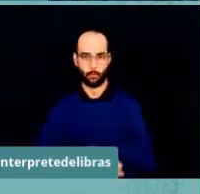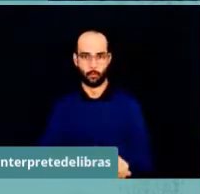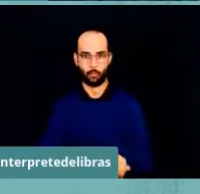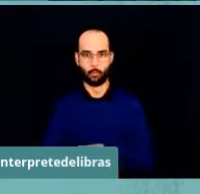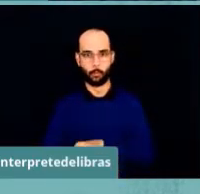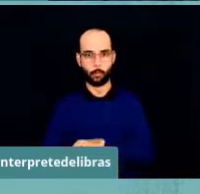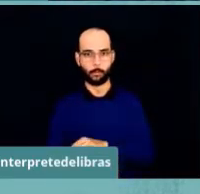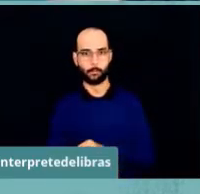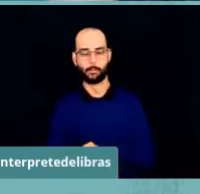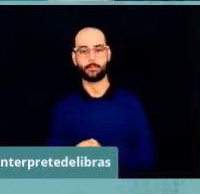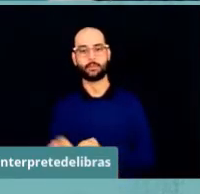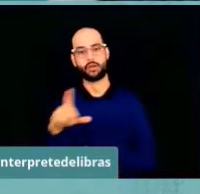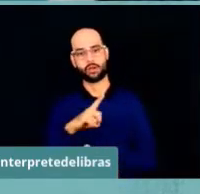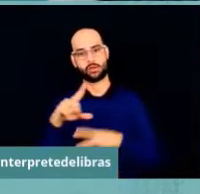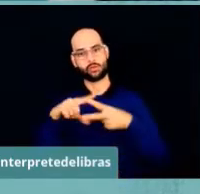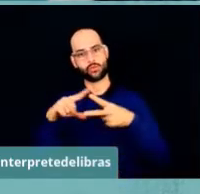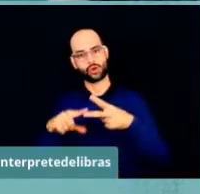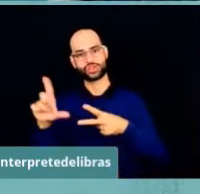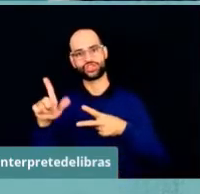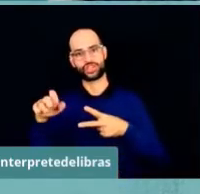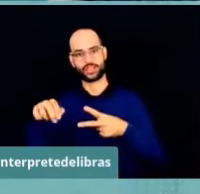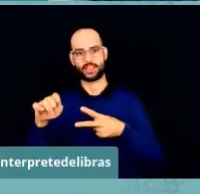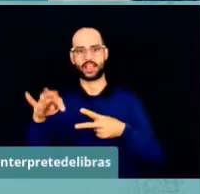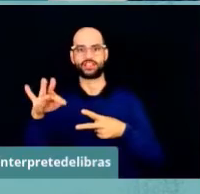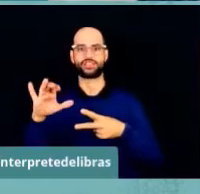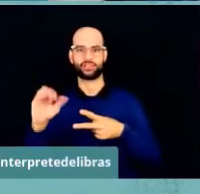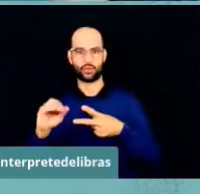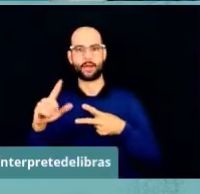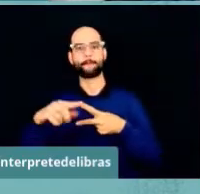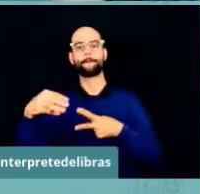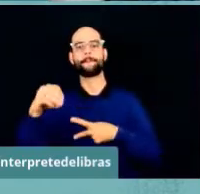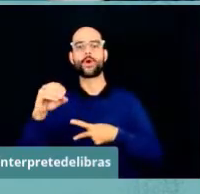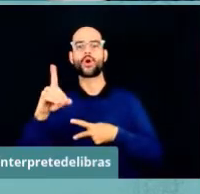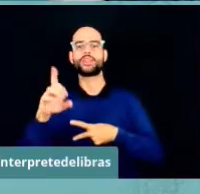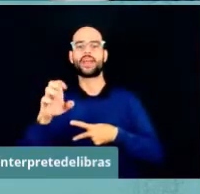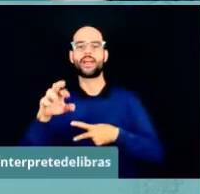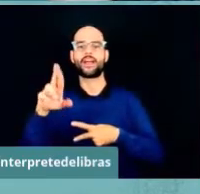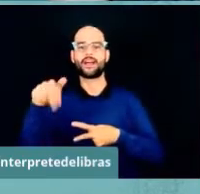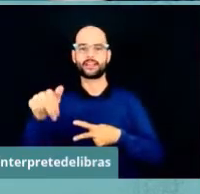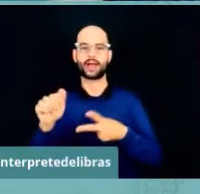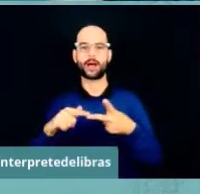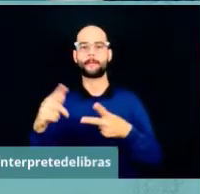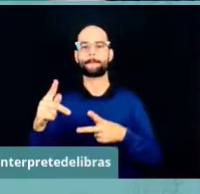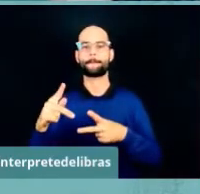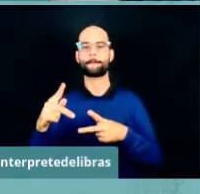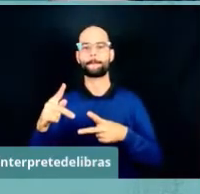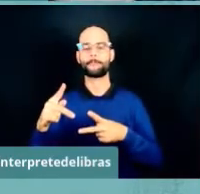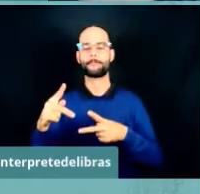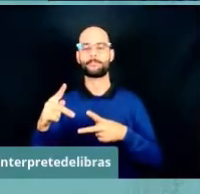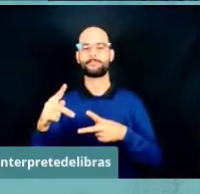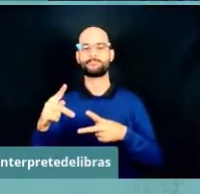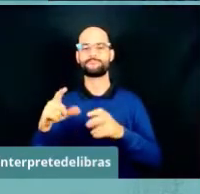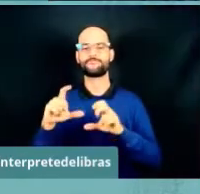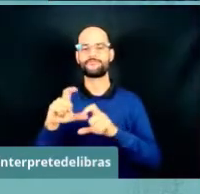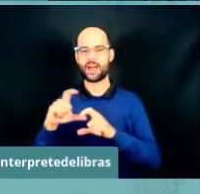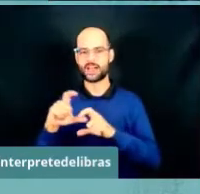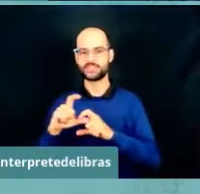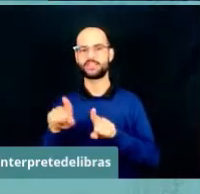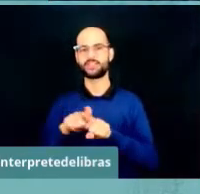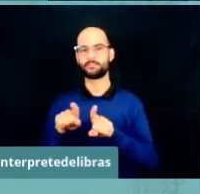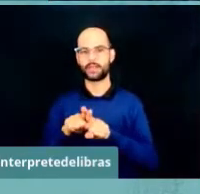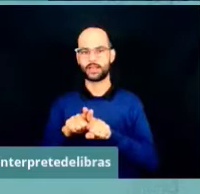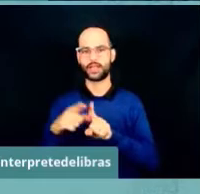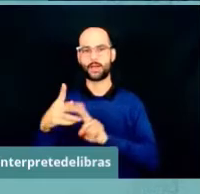vacina da Moderna, a vacina da Sanofi e a vacina da Pfizer-BioNTech. Essas, a gente tem aqui a da Pfizer,